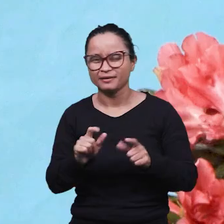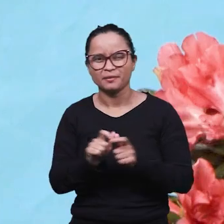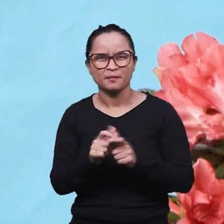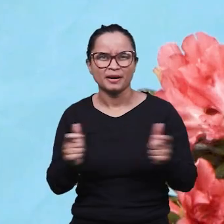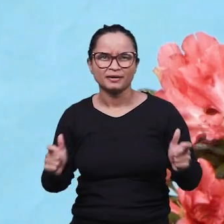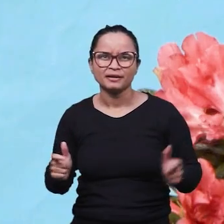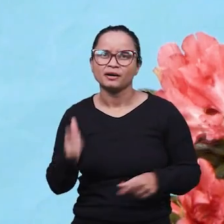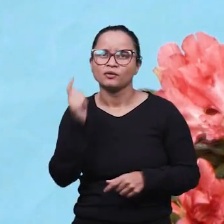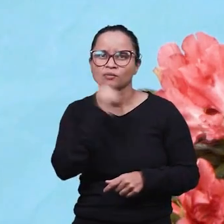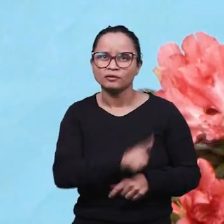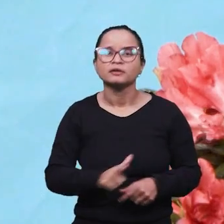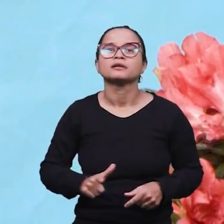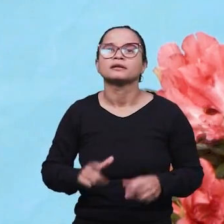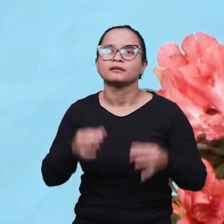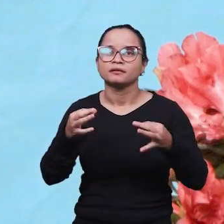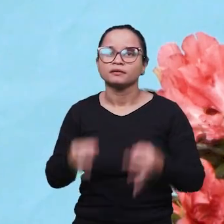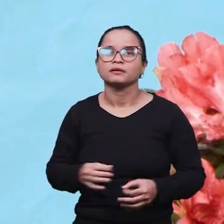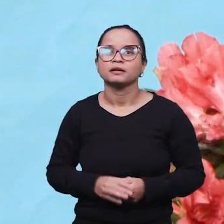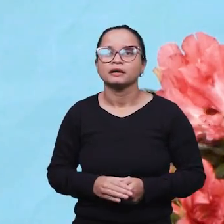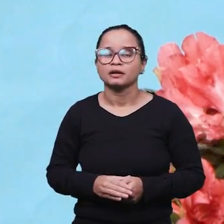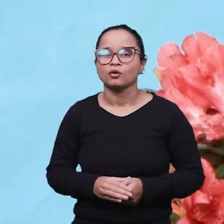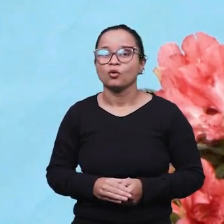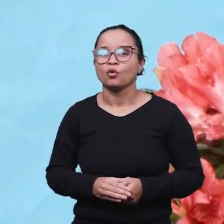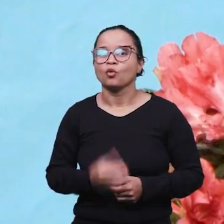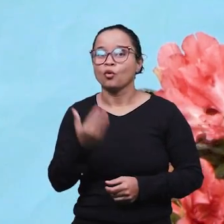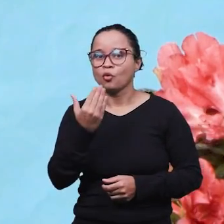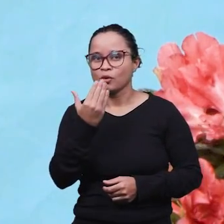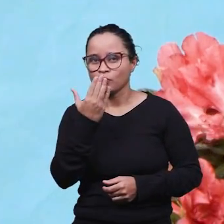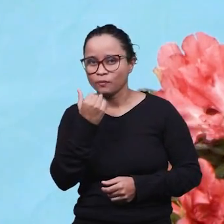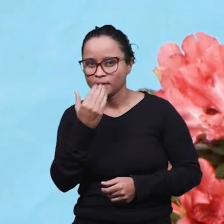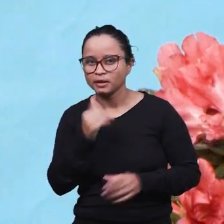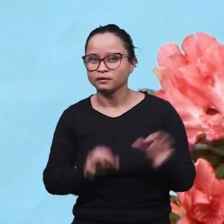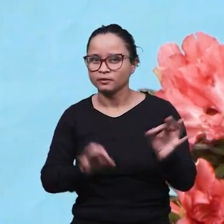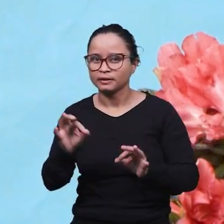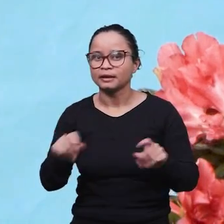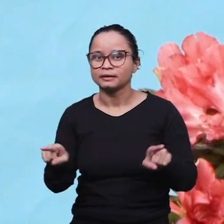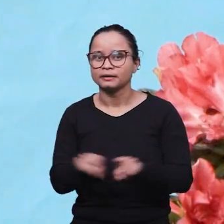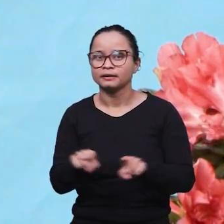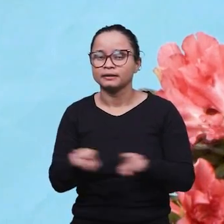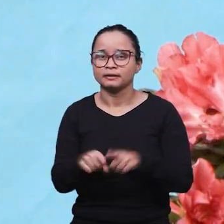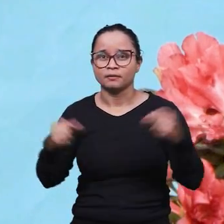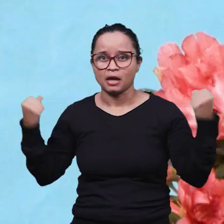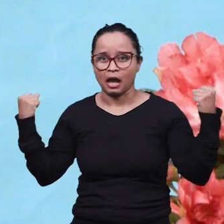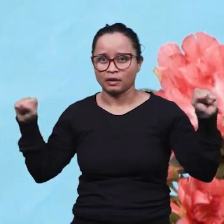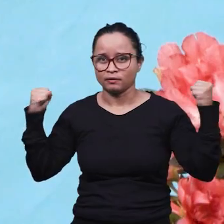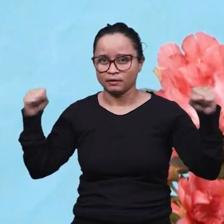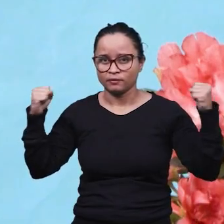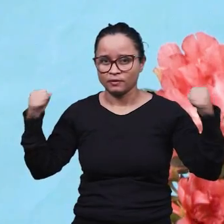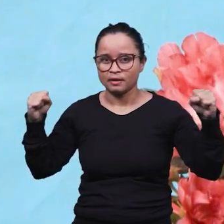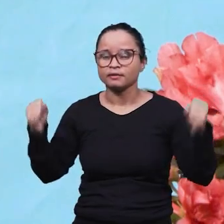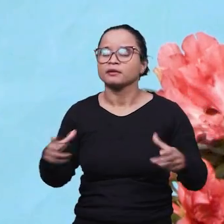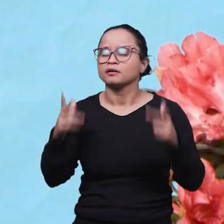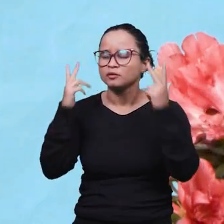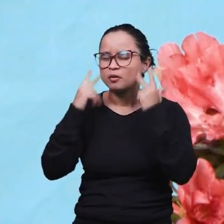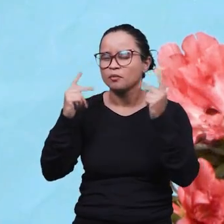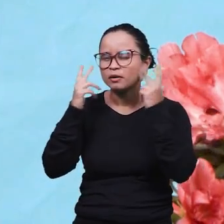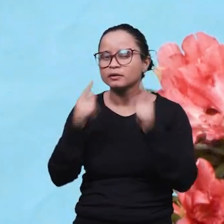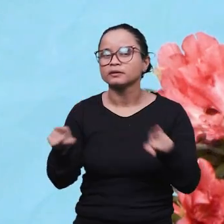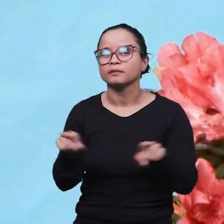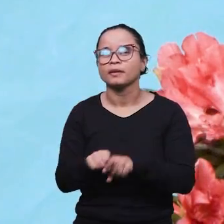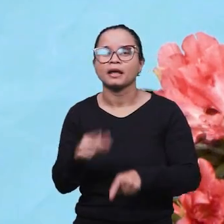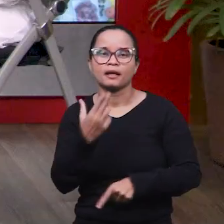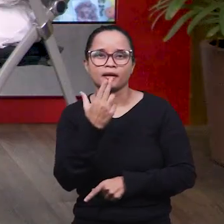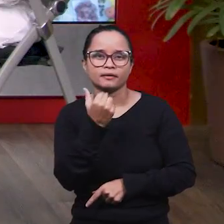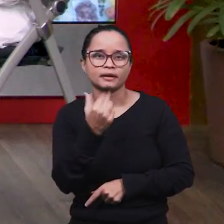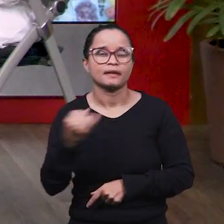gente consegue controlar muito bem, só com dieta e atividade física geralmente é o suficiente. E aí entra o acompanhamento nutricional, né, como